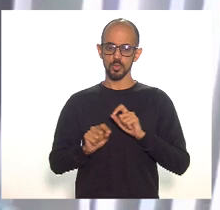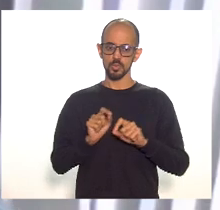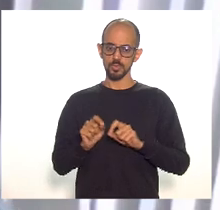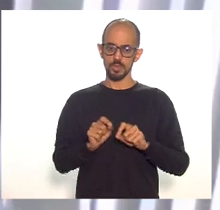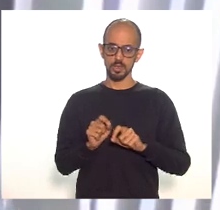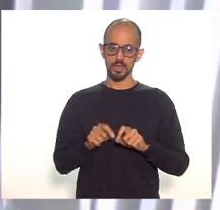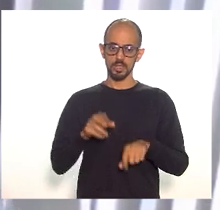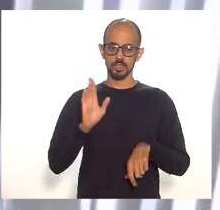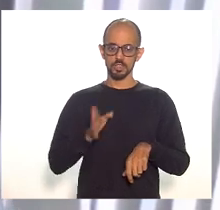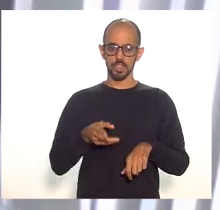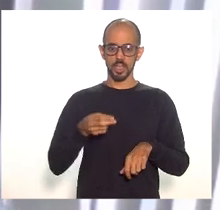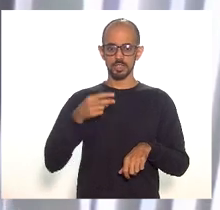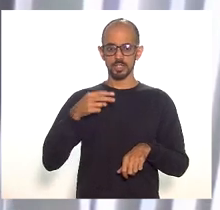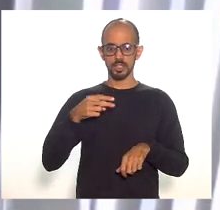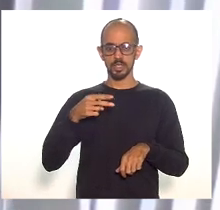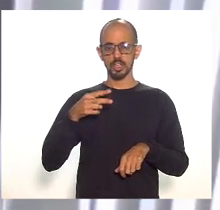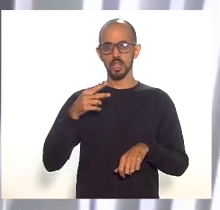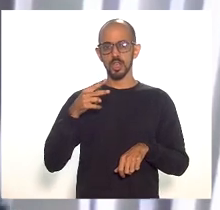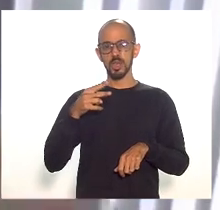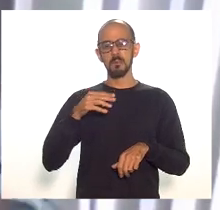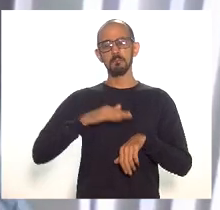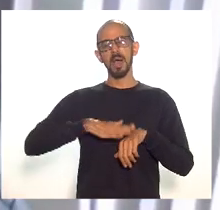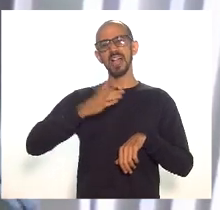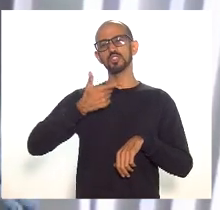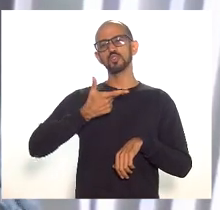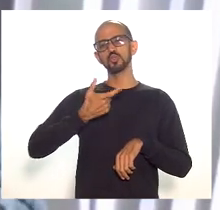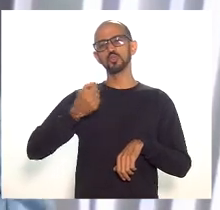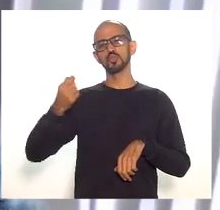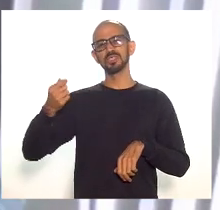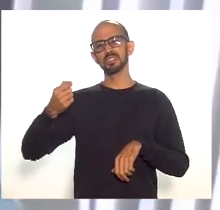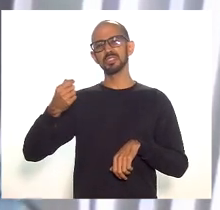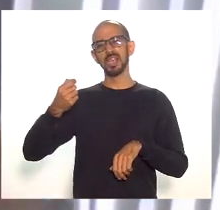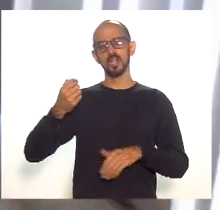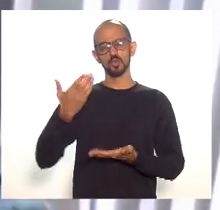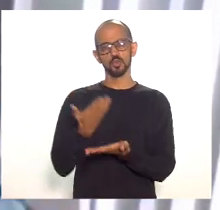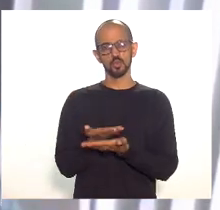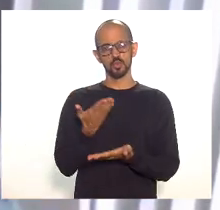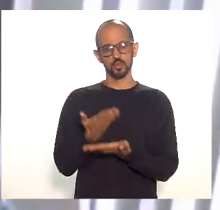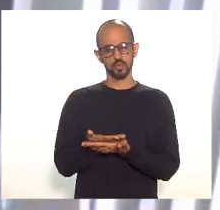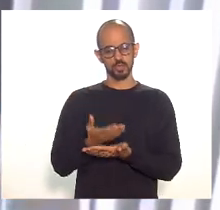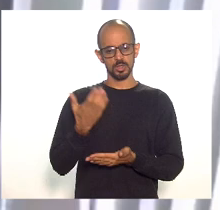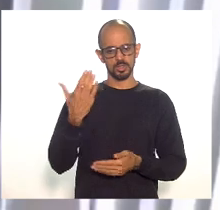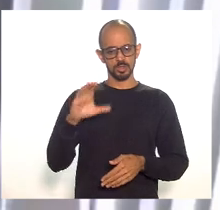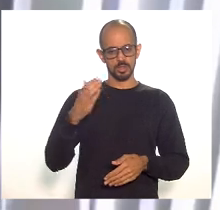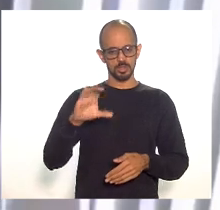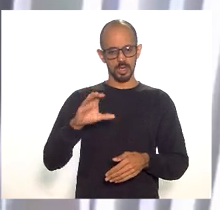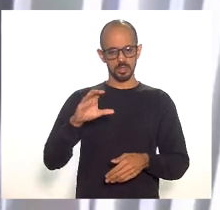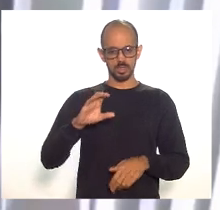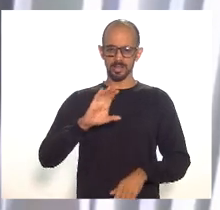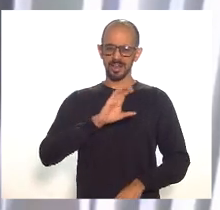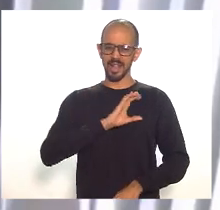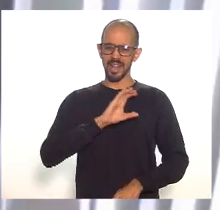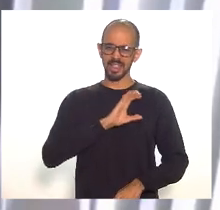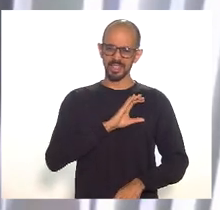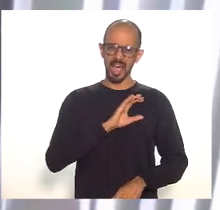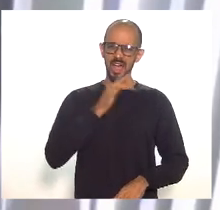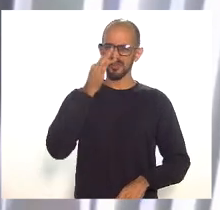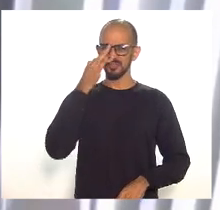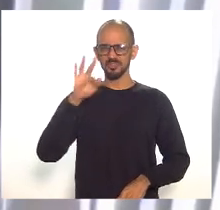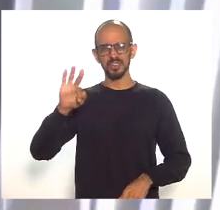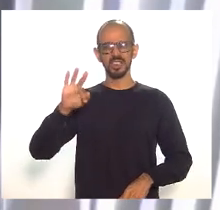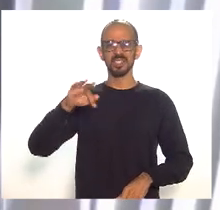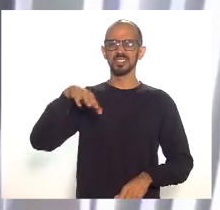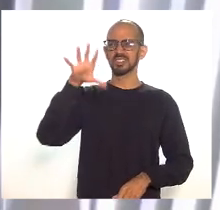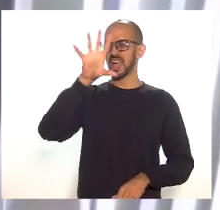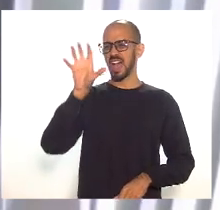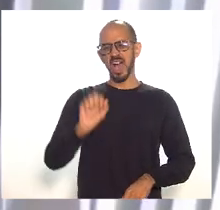de 200 de cientistas do mundo inteiro, de universidades da França, do Canadá, do Marrocos, Senegal, África do